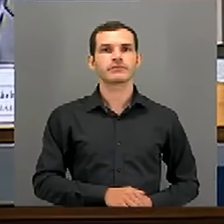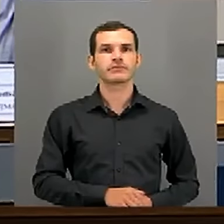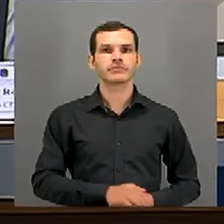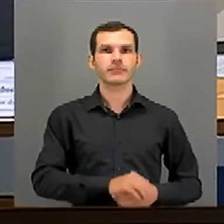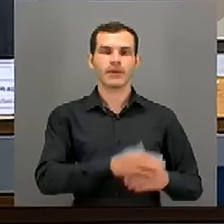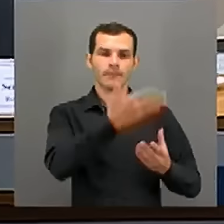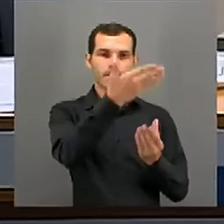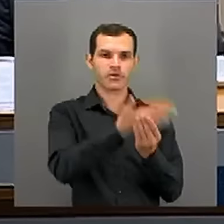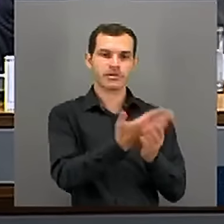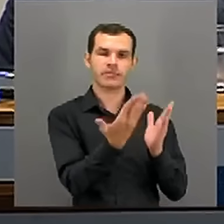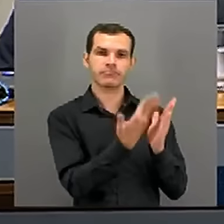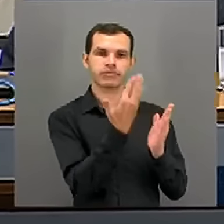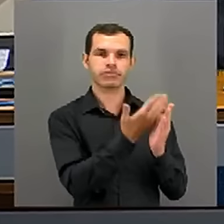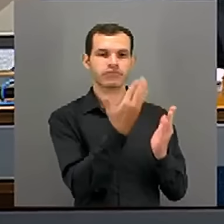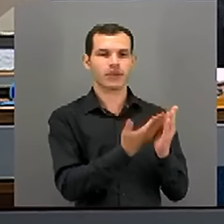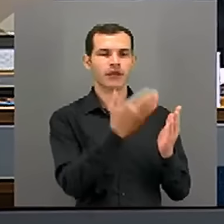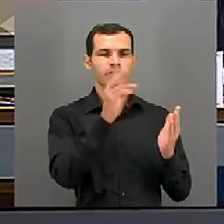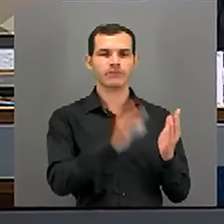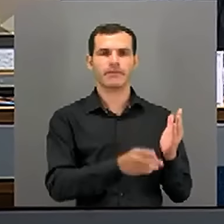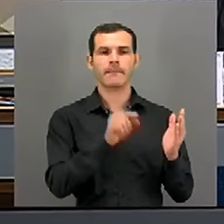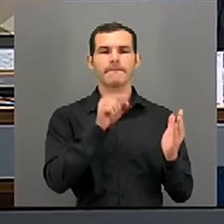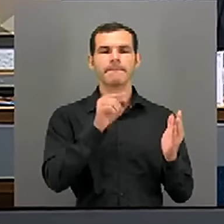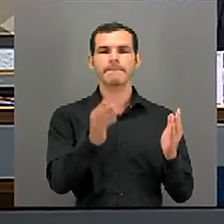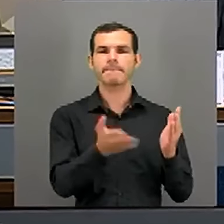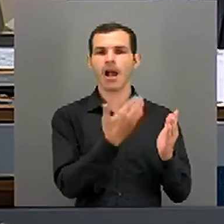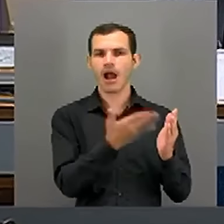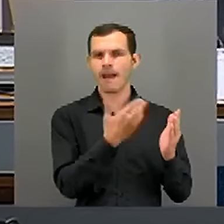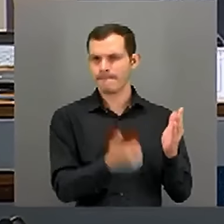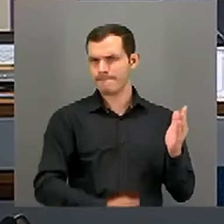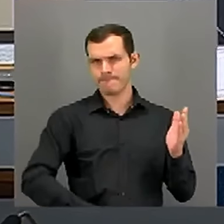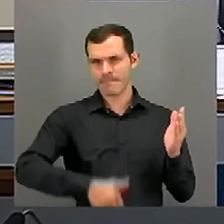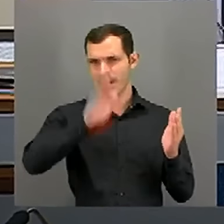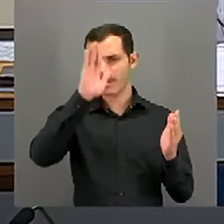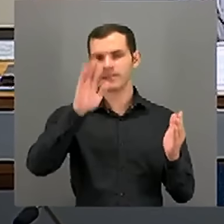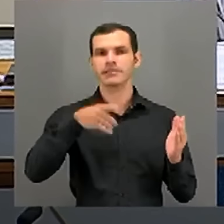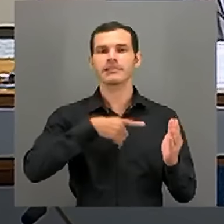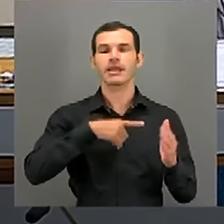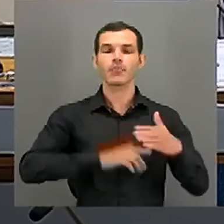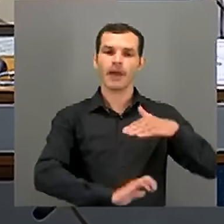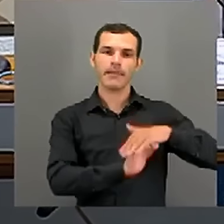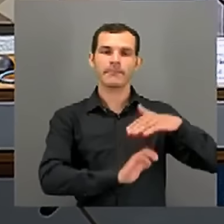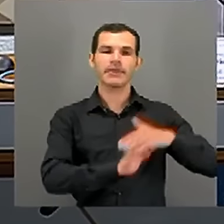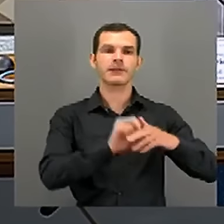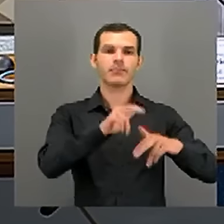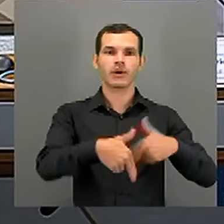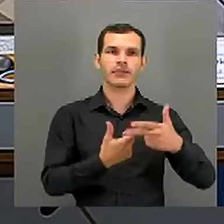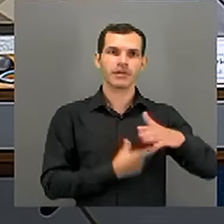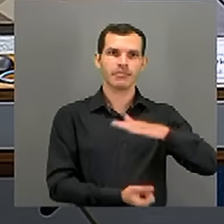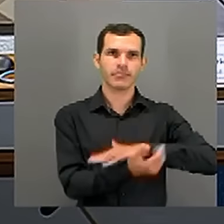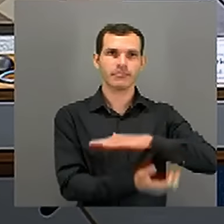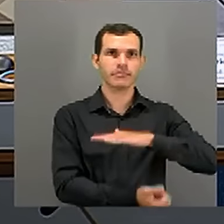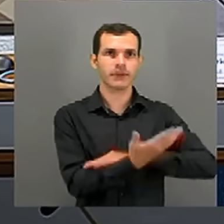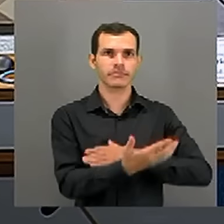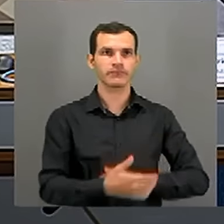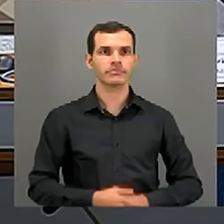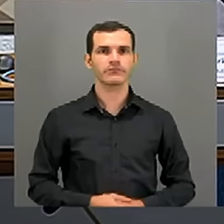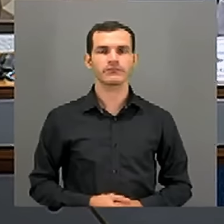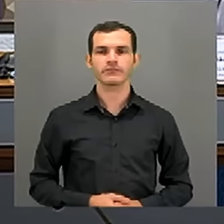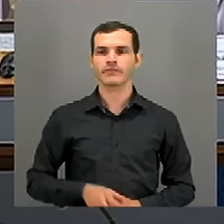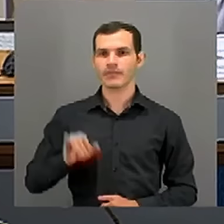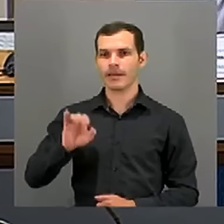páginas da Federação Inglesa foi iniciado depois que a empresa de detecção de fraude, Sportradar, alertou ao